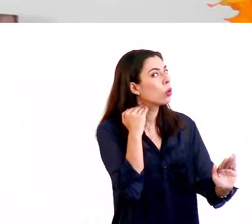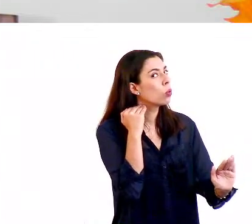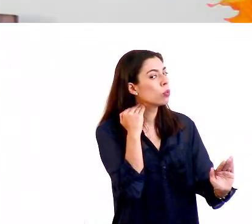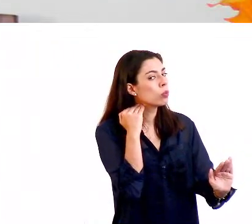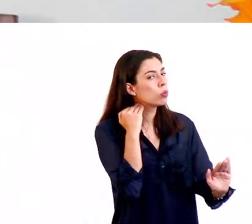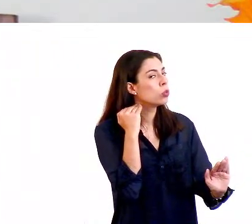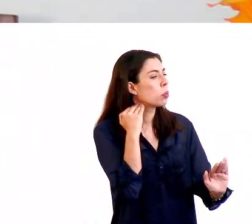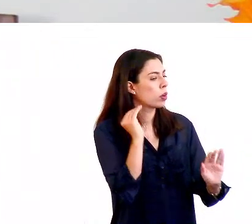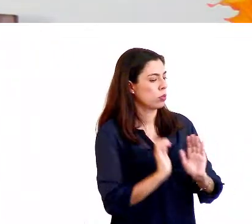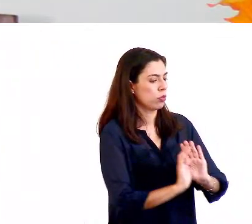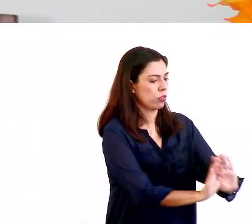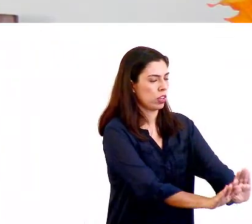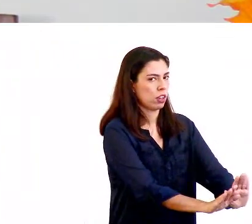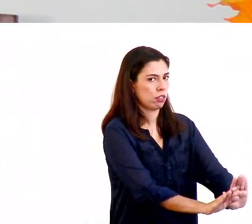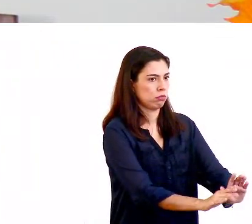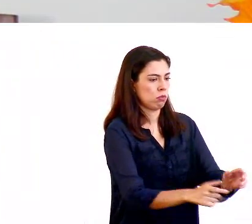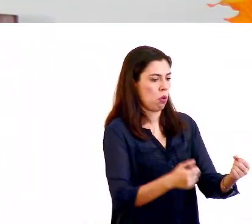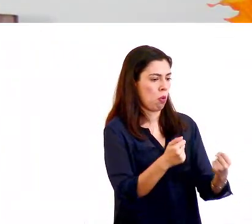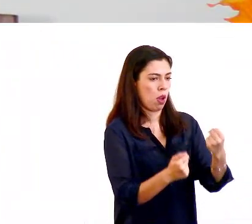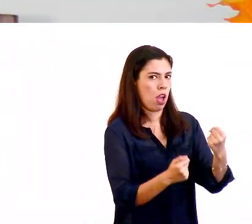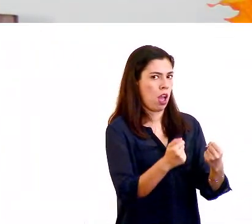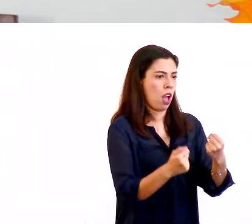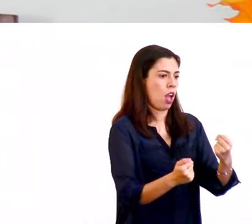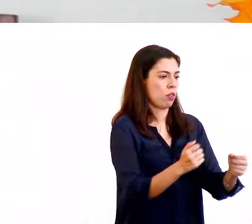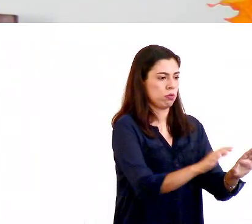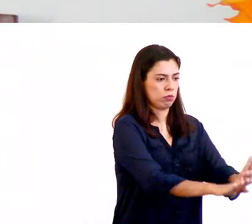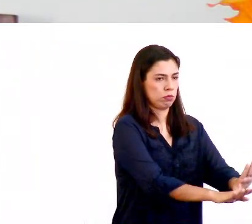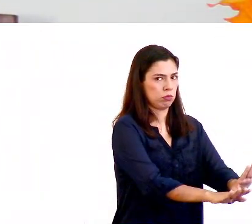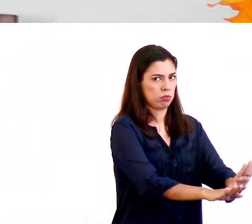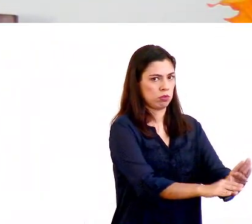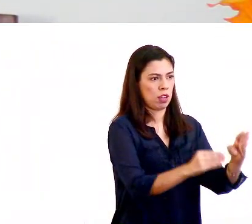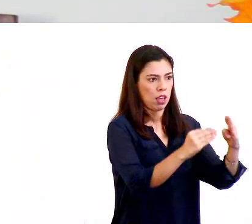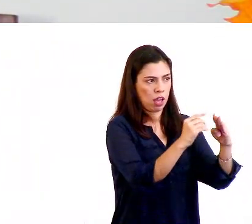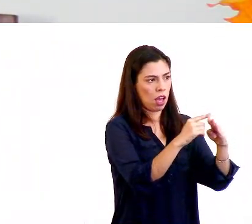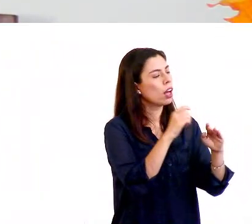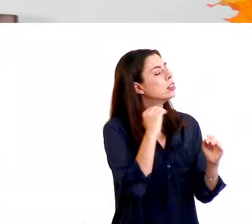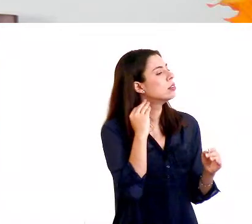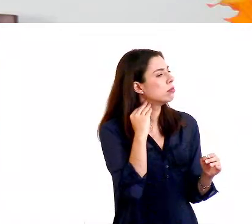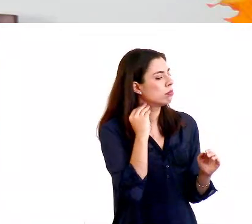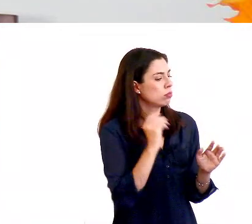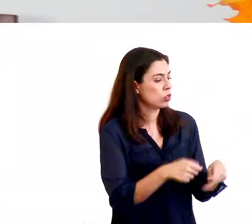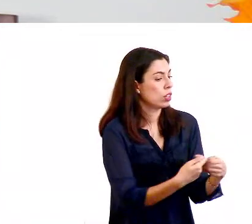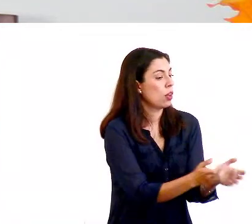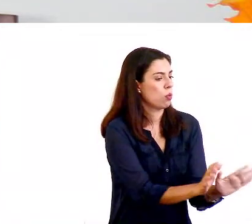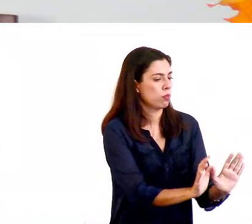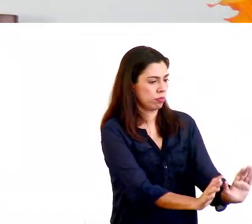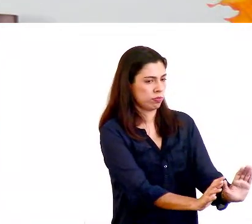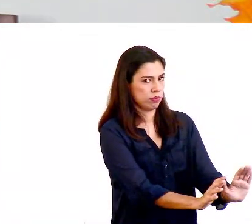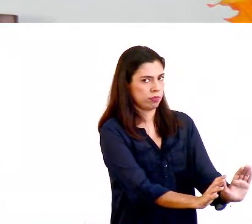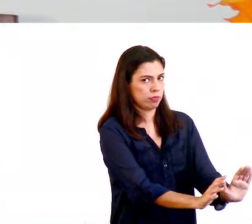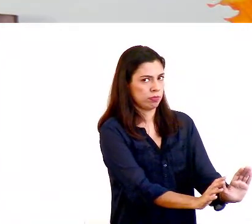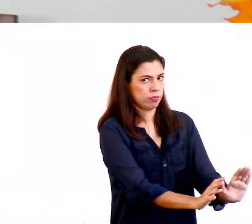Você dá o carro em penhor, você dá o terreno em penhor, perde. O banco pega, fica para ele.